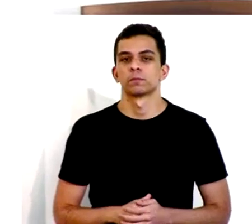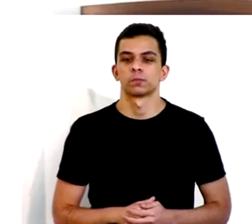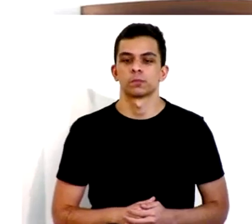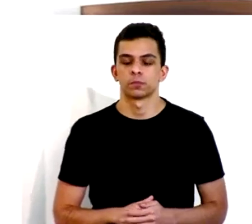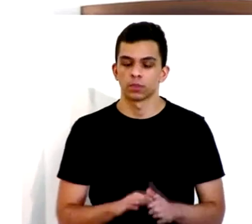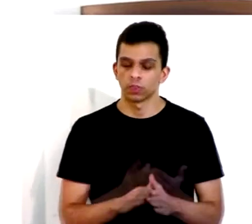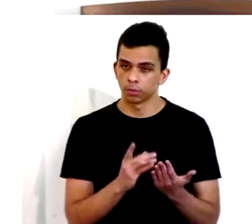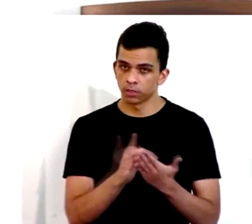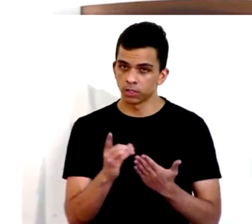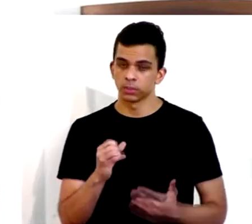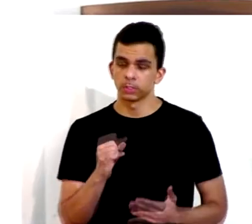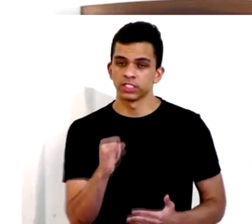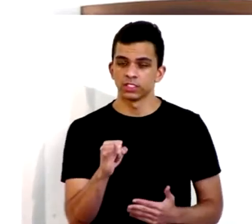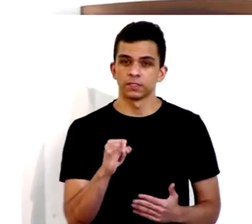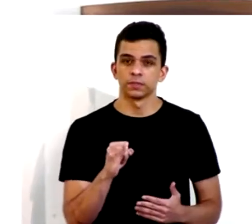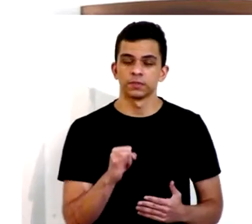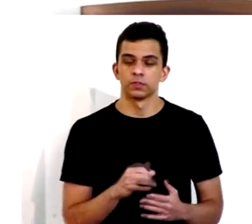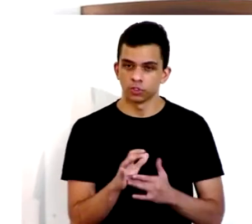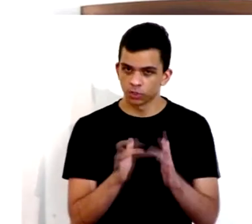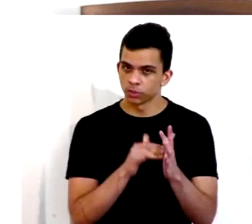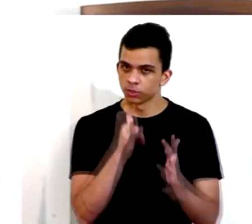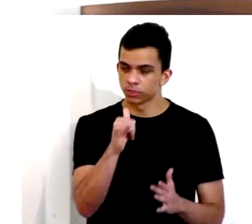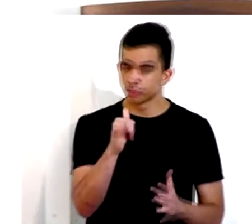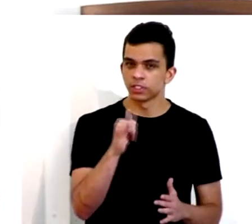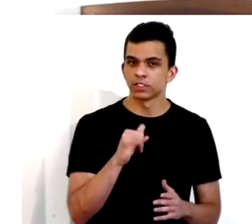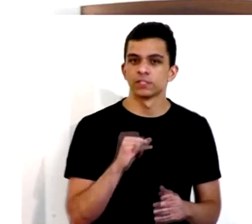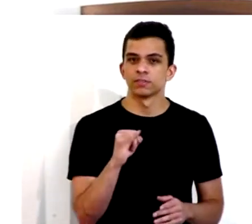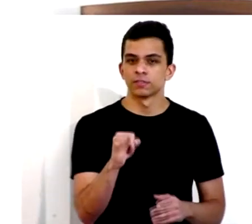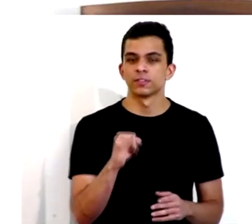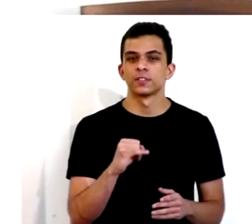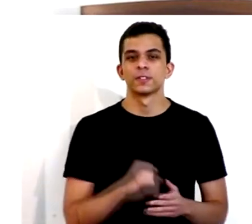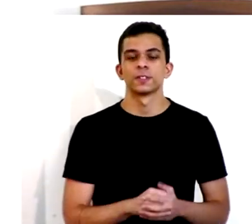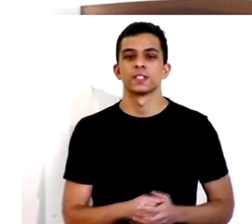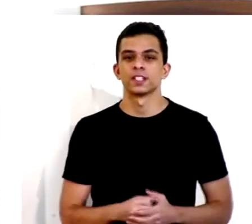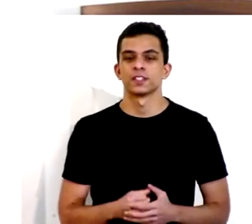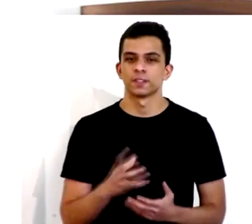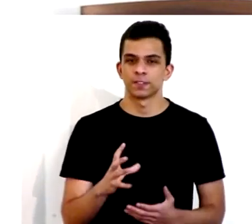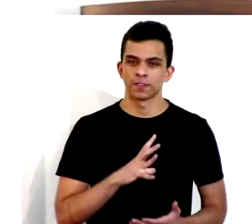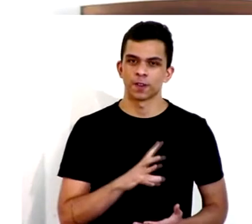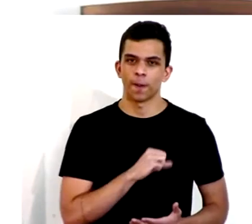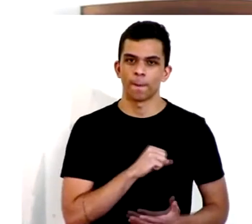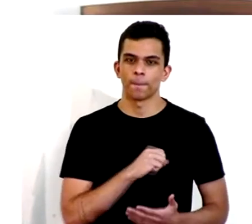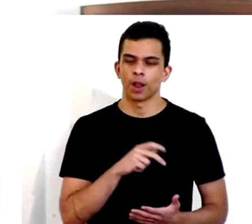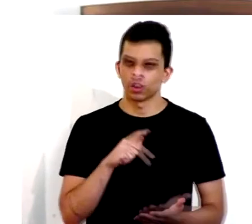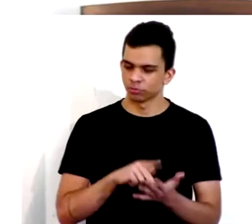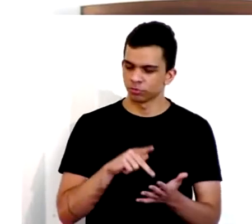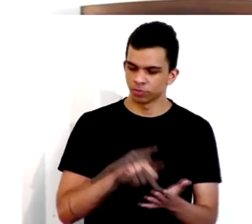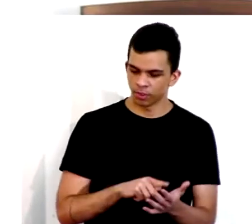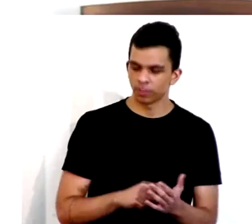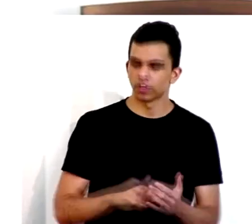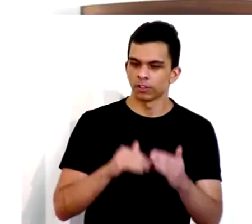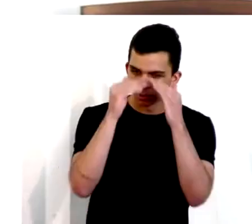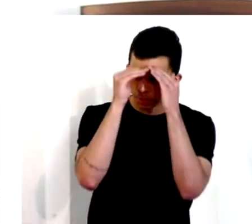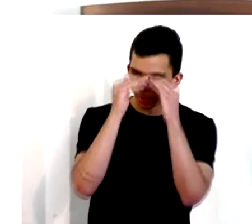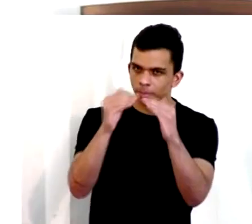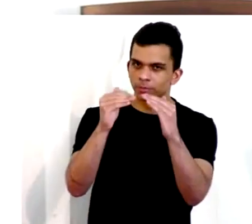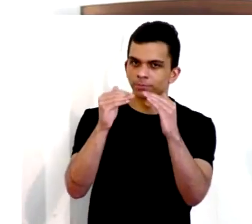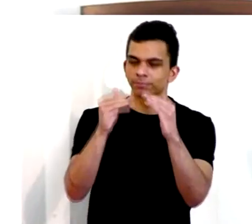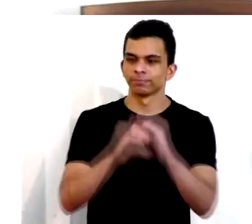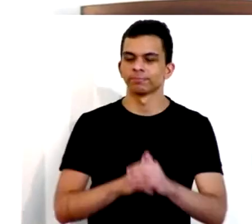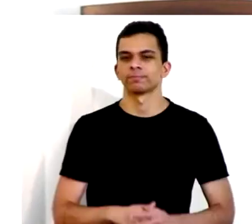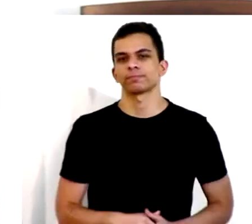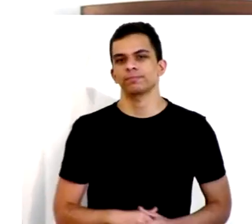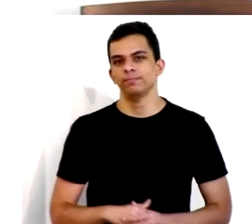os meus mandamentos. É fato que o amor bíblico pode vir acompanhado de fortes emoções, mas a